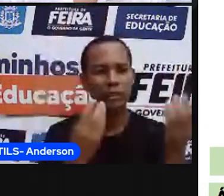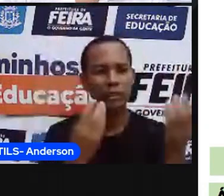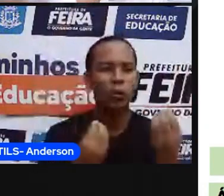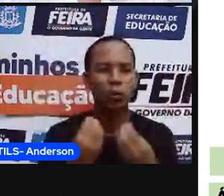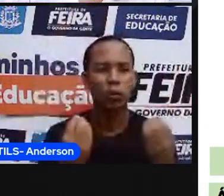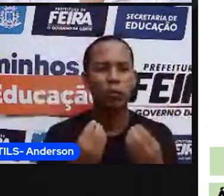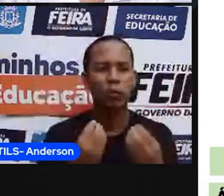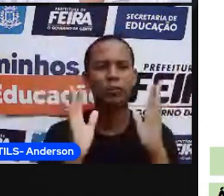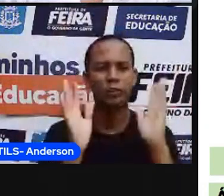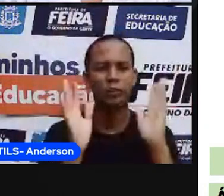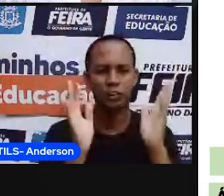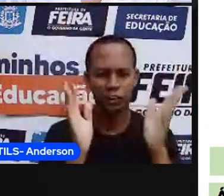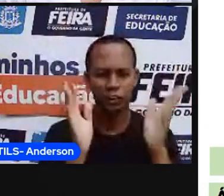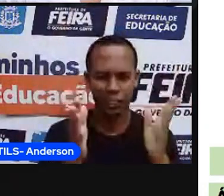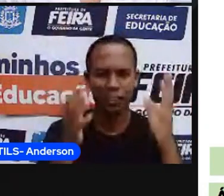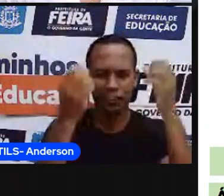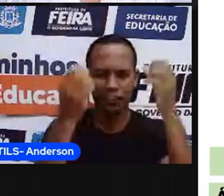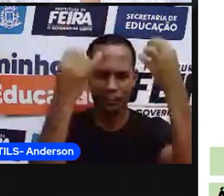vocês sobre